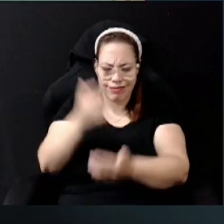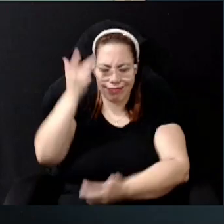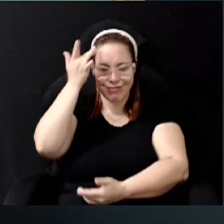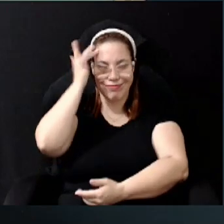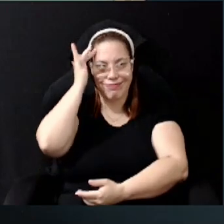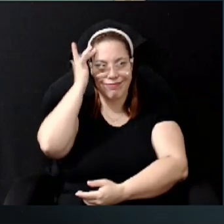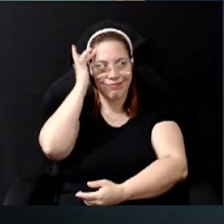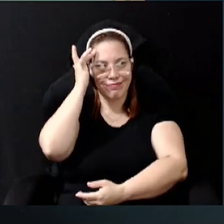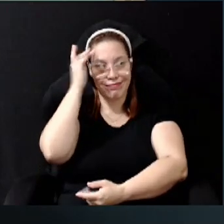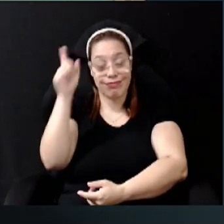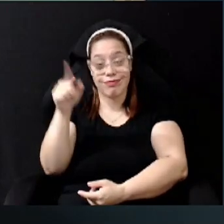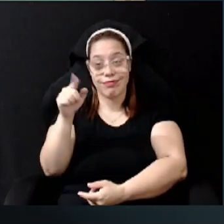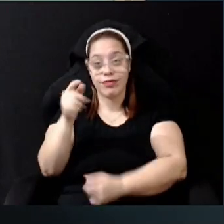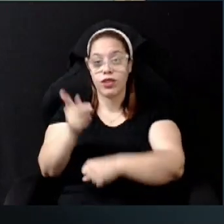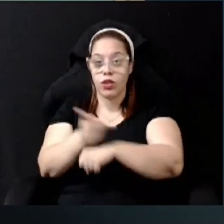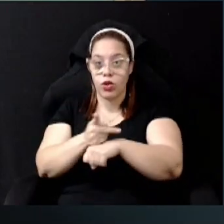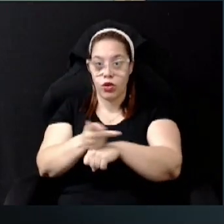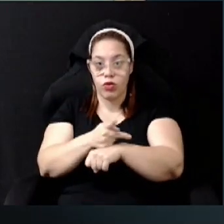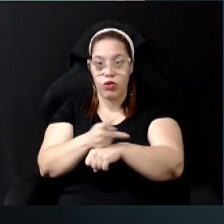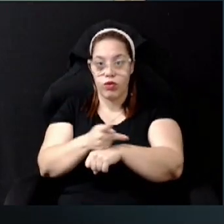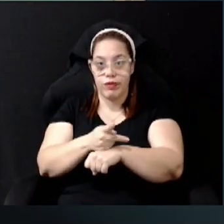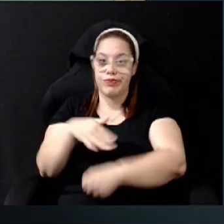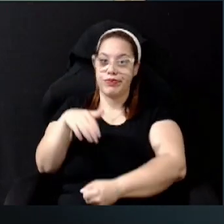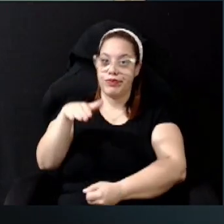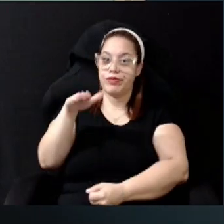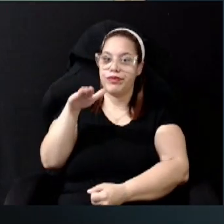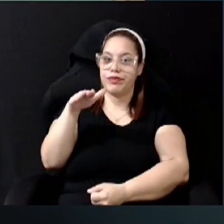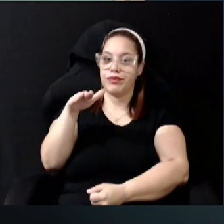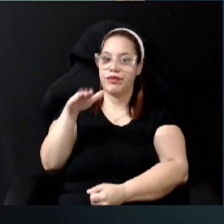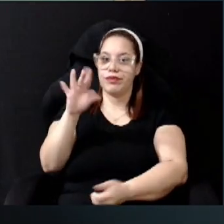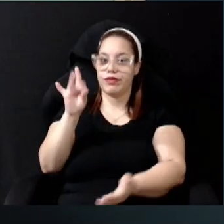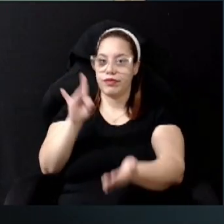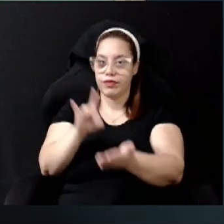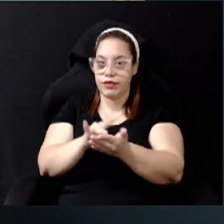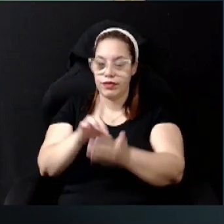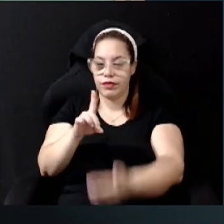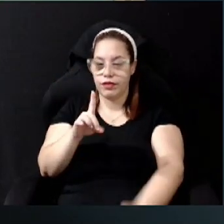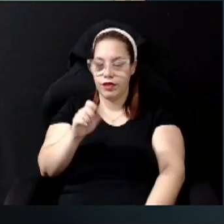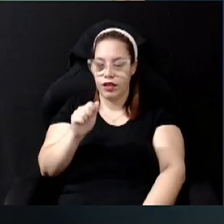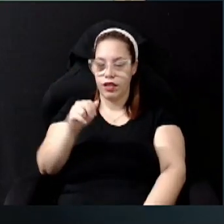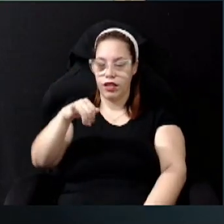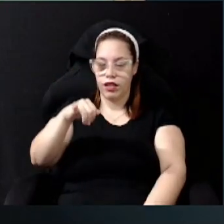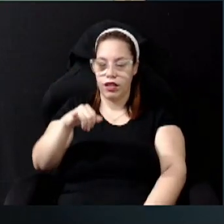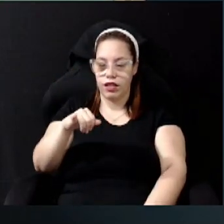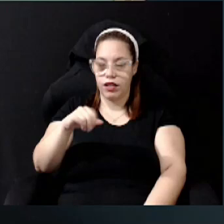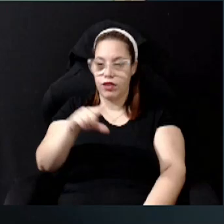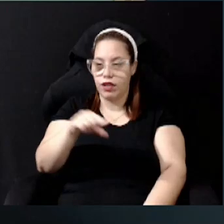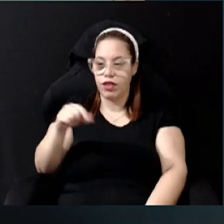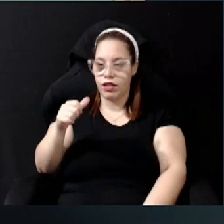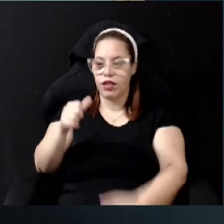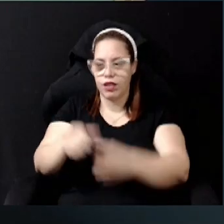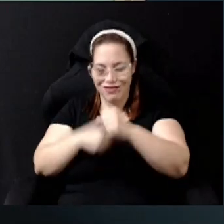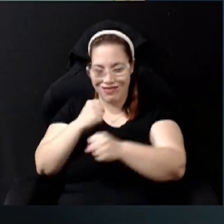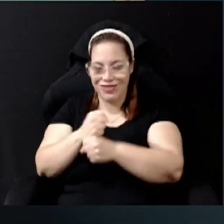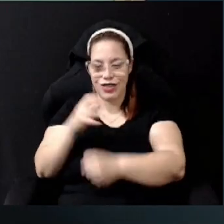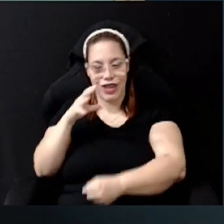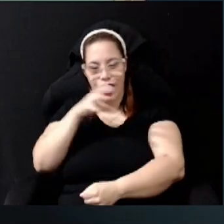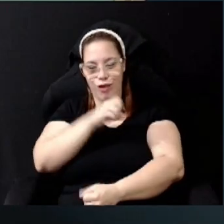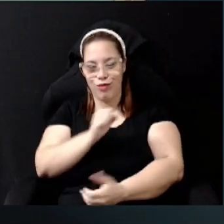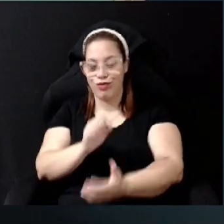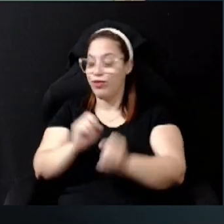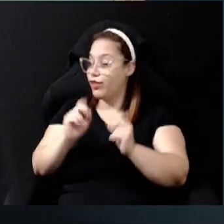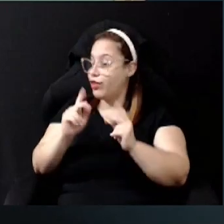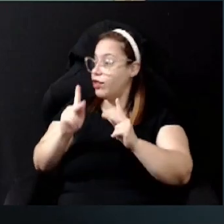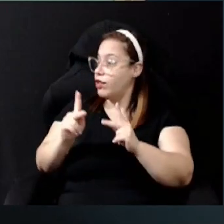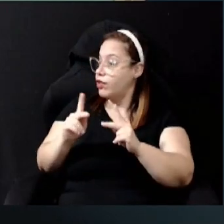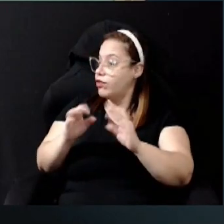faz buscar a cada dia e que realmente essa Dani vai deixar o CLT em um ano, muito em breve. Tá certo. E nesse contexto,